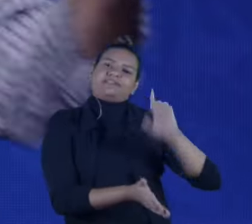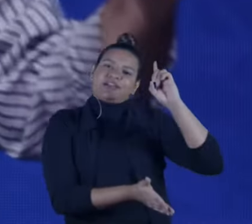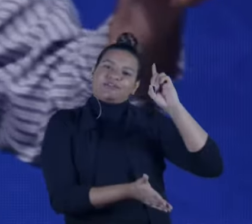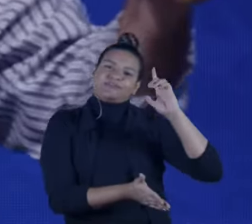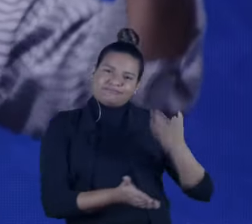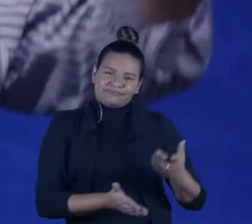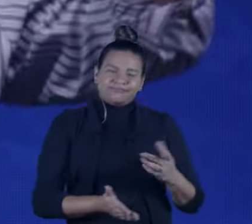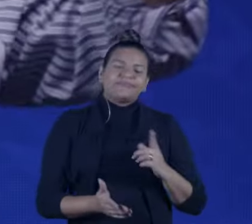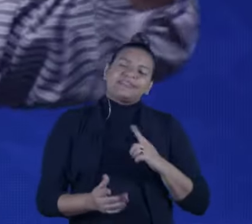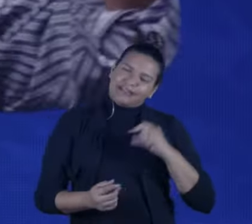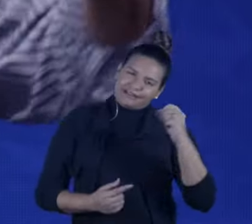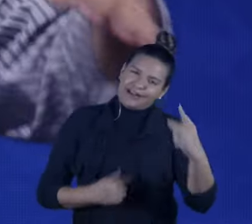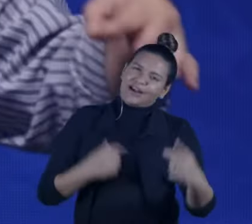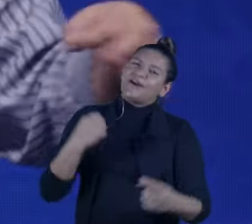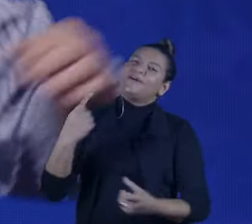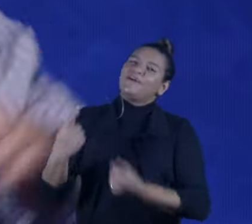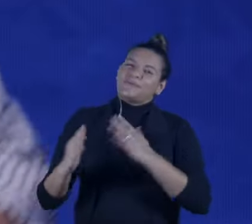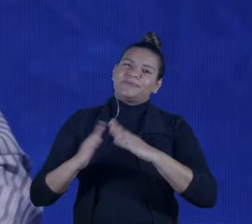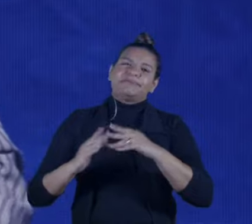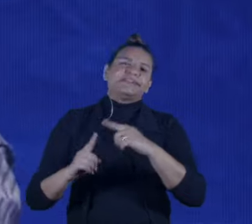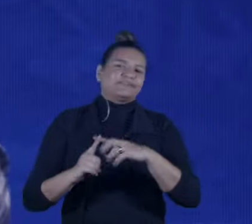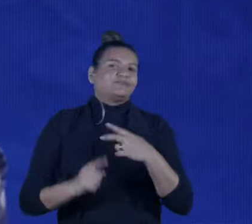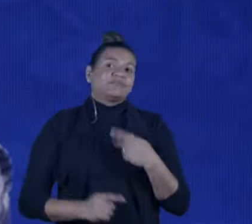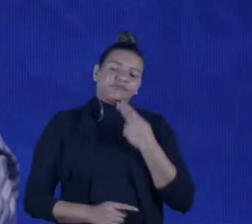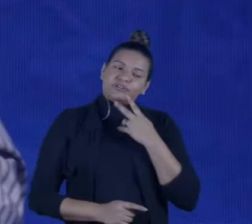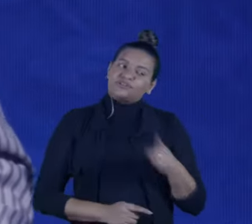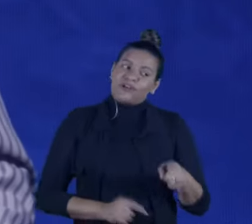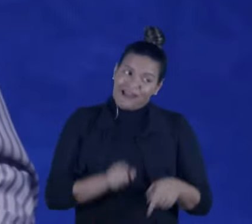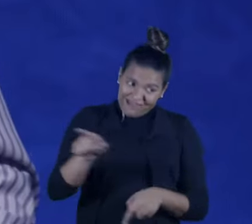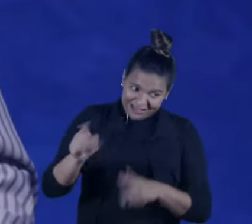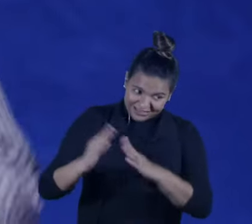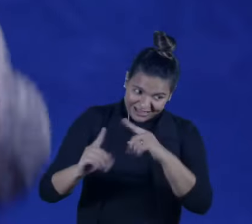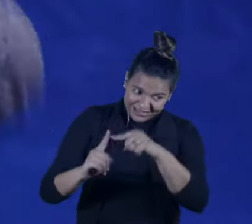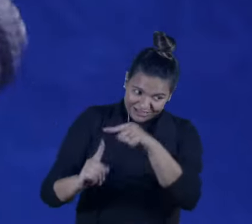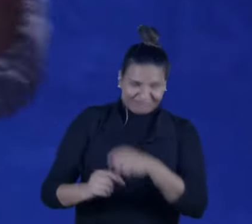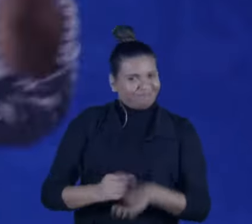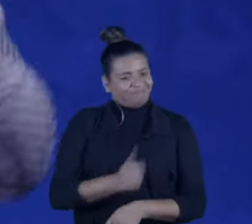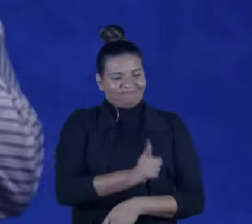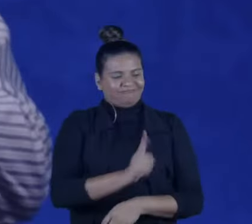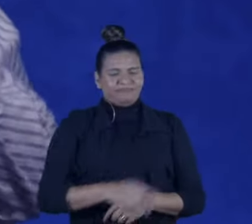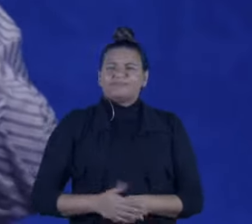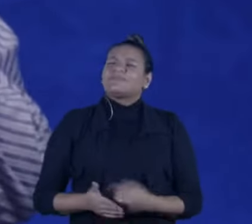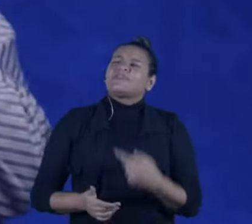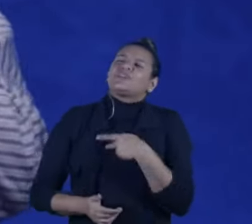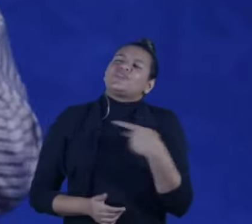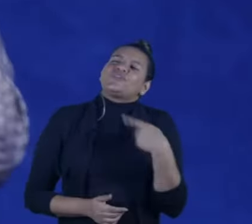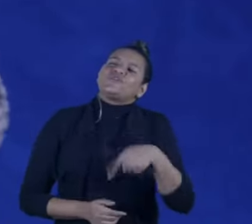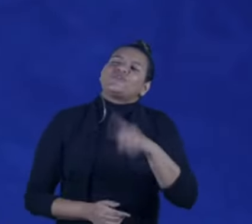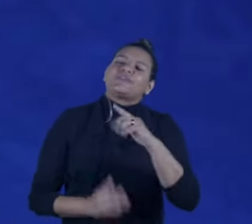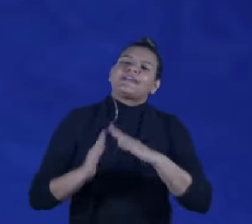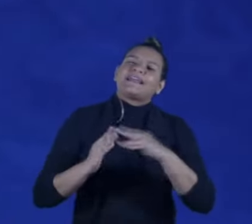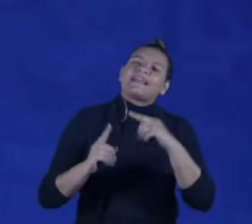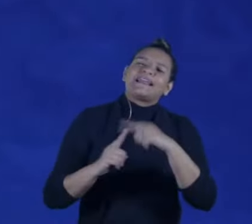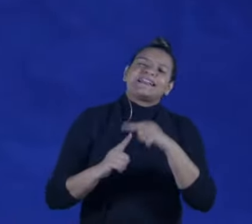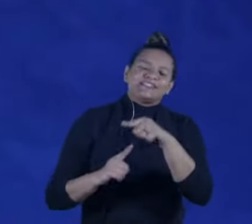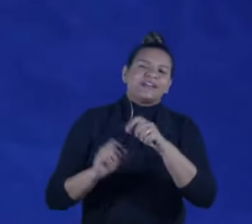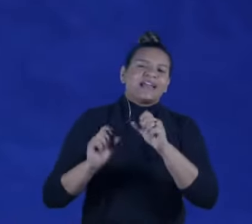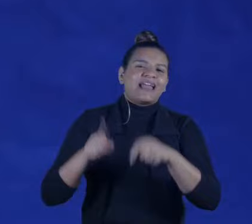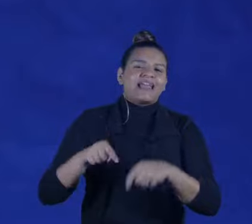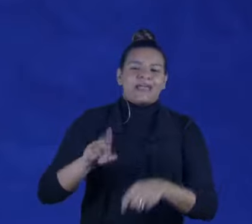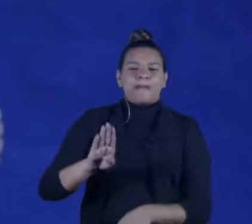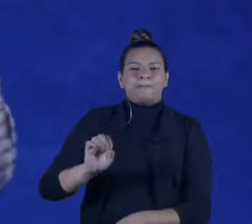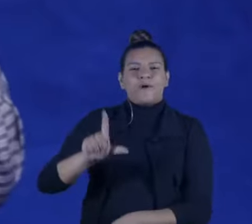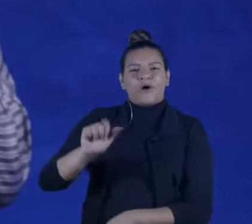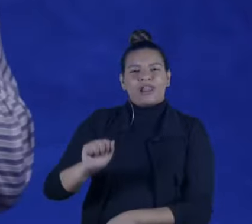Tem algumas aí que eu falo, eu não deixo você ir. A pessoa fala para mim: pastor, eu vou para o Bola de Neve. Eu falo: pode ir,